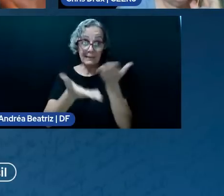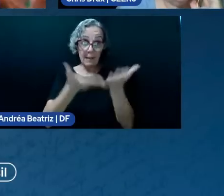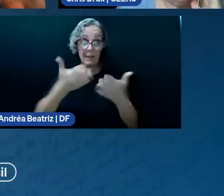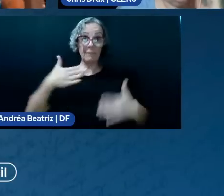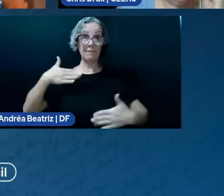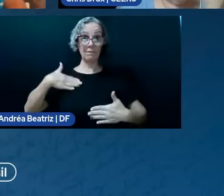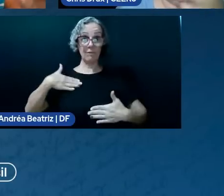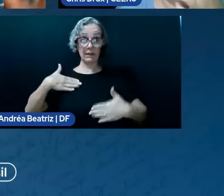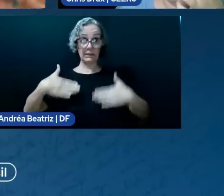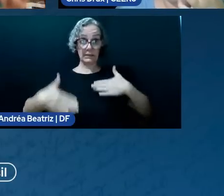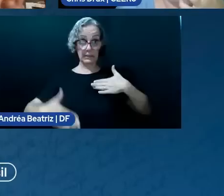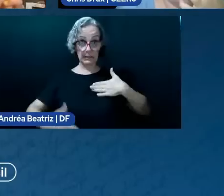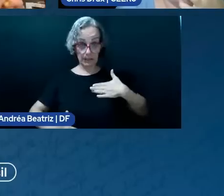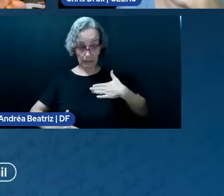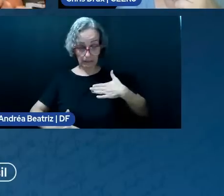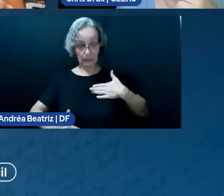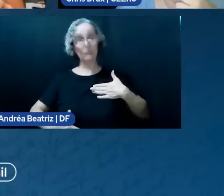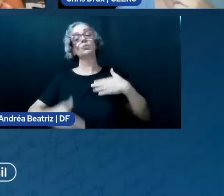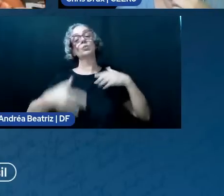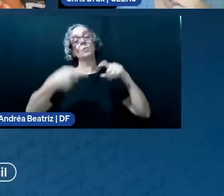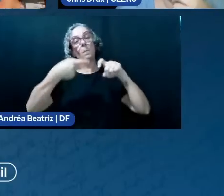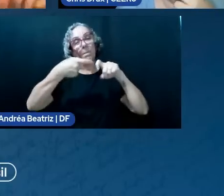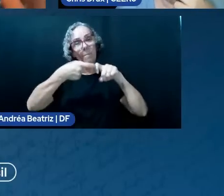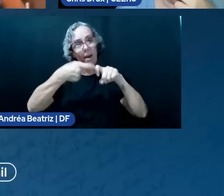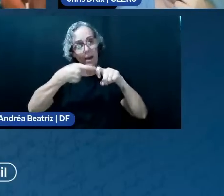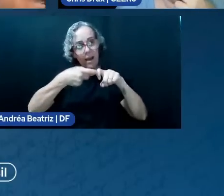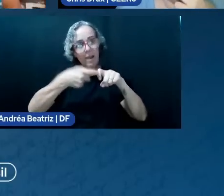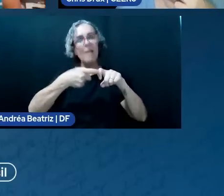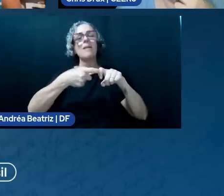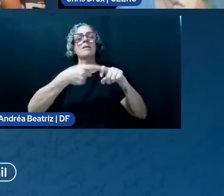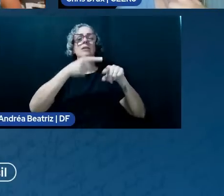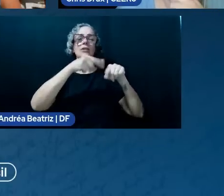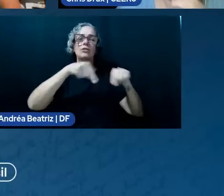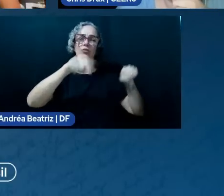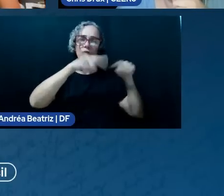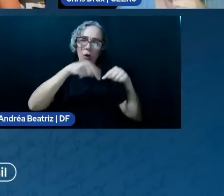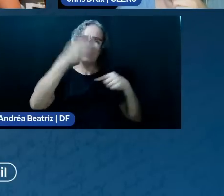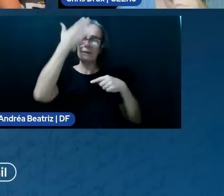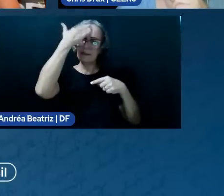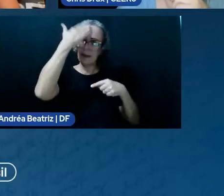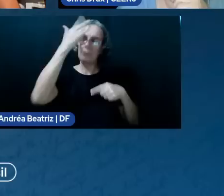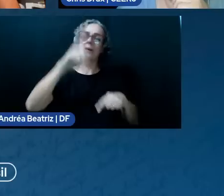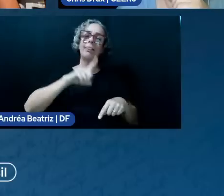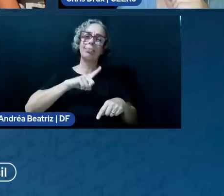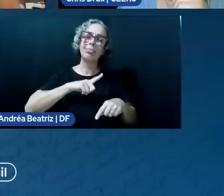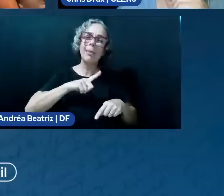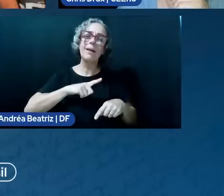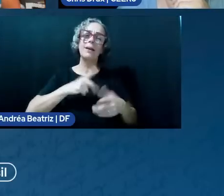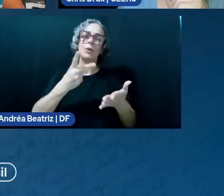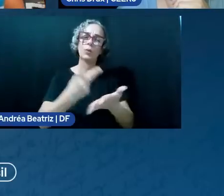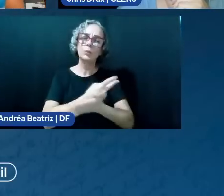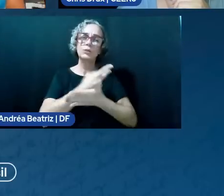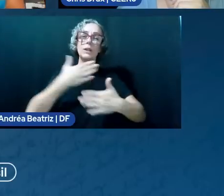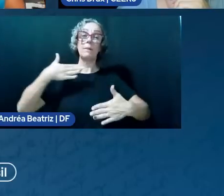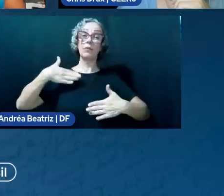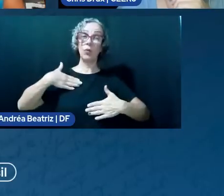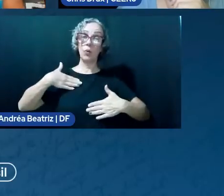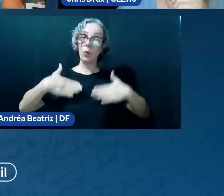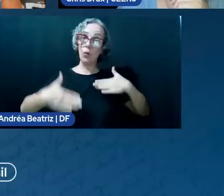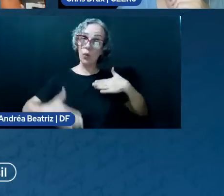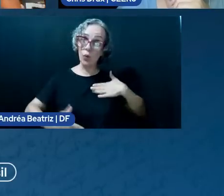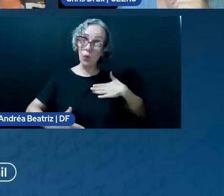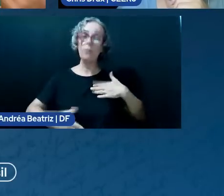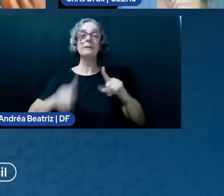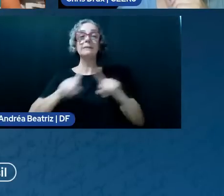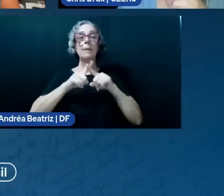que a gente sabe que nesses casos existe todo um distúrbio físico que deve ser tratado, até com alterações de